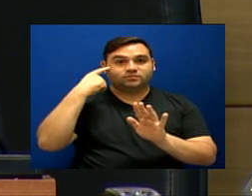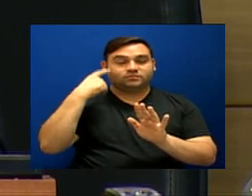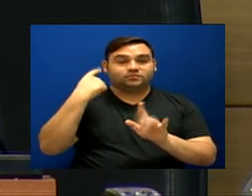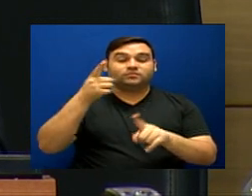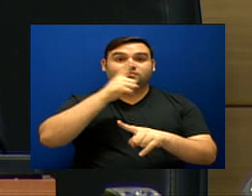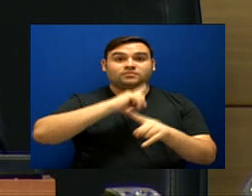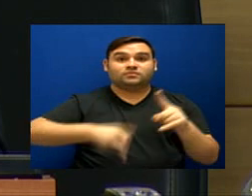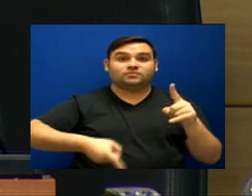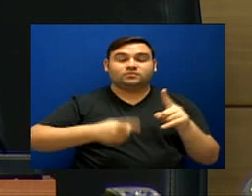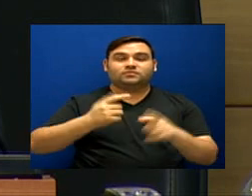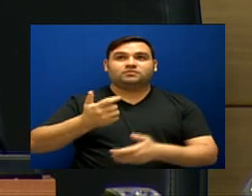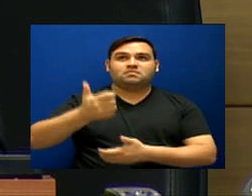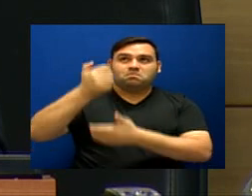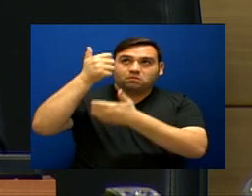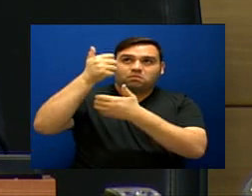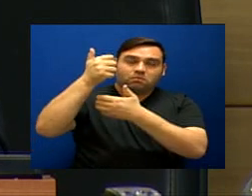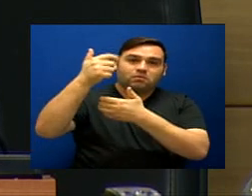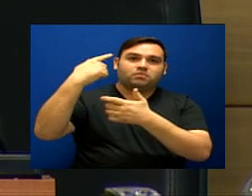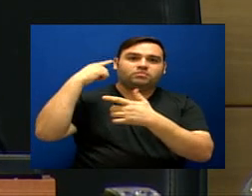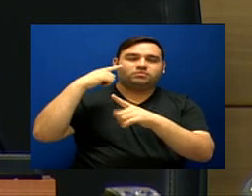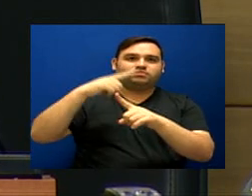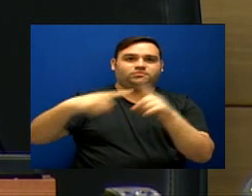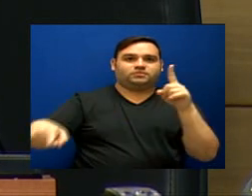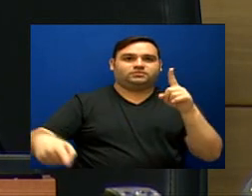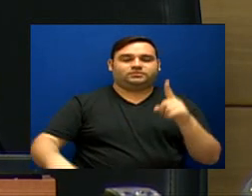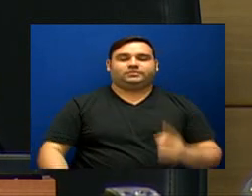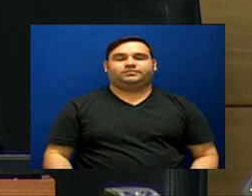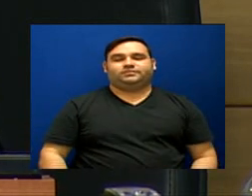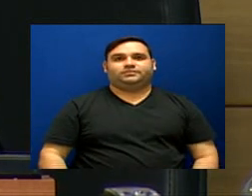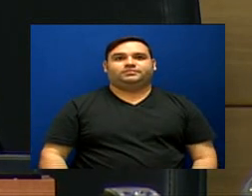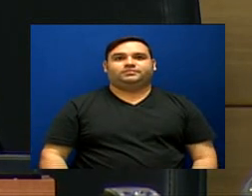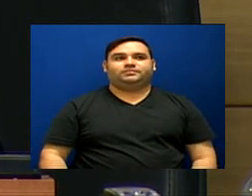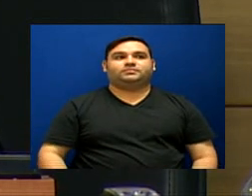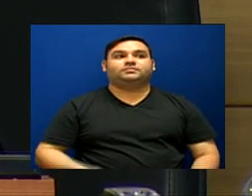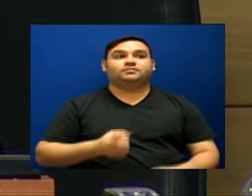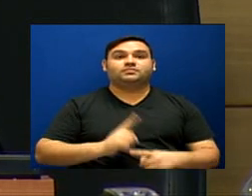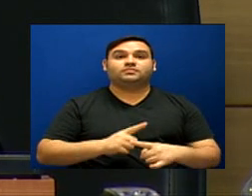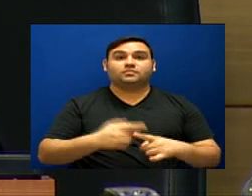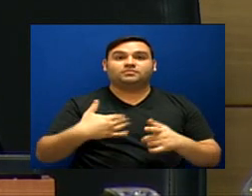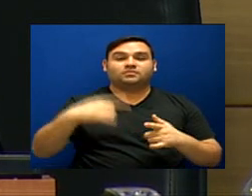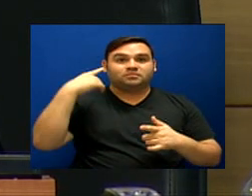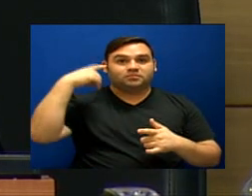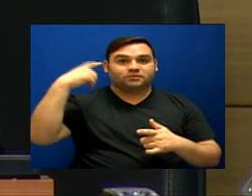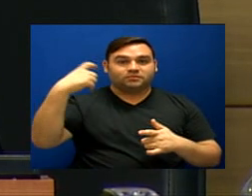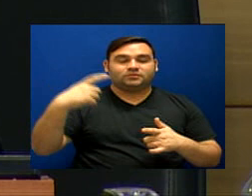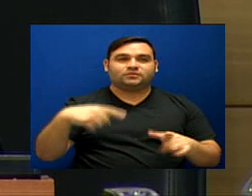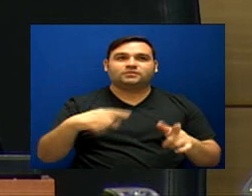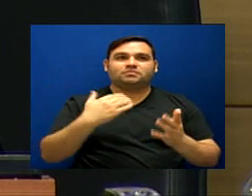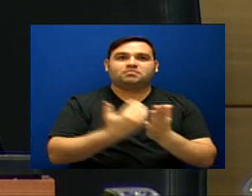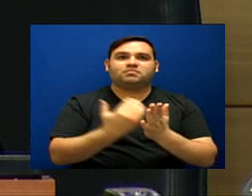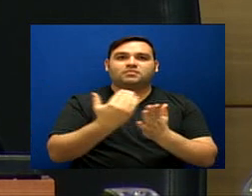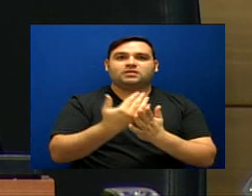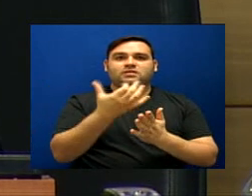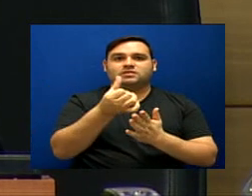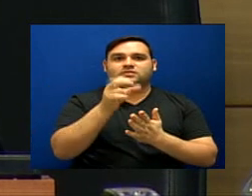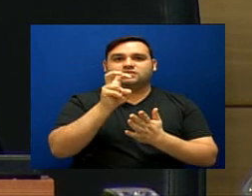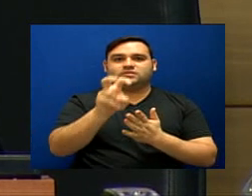a proibição de queima e soltura de fogos de artifício que causem poluição sonora acima de